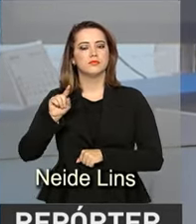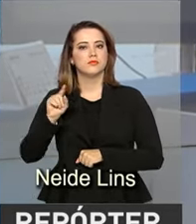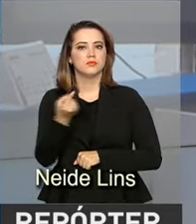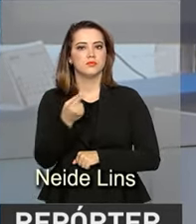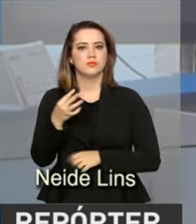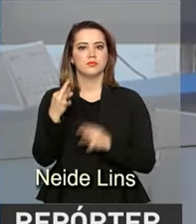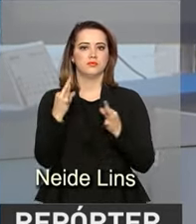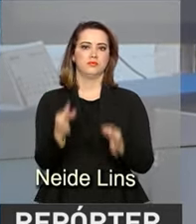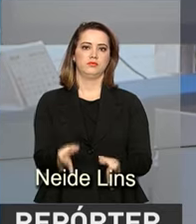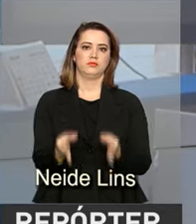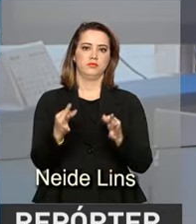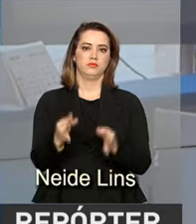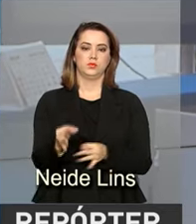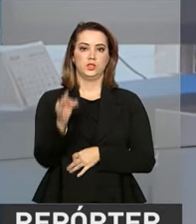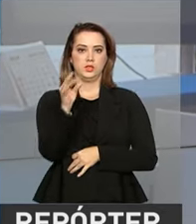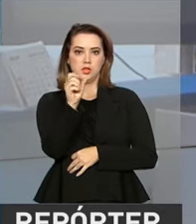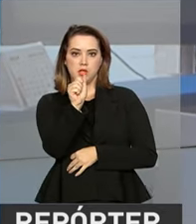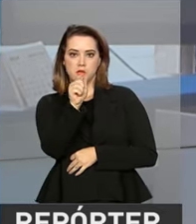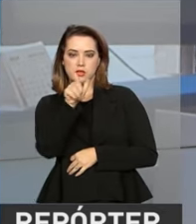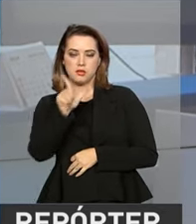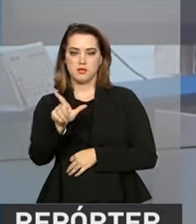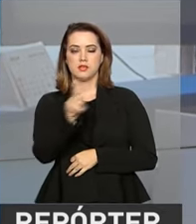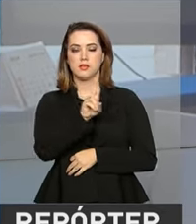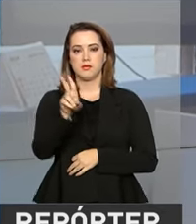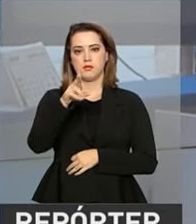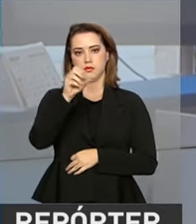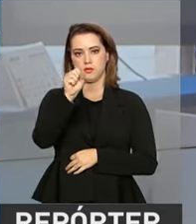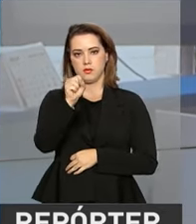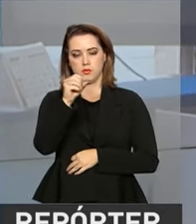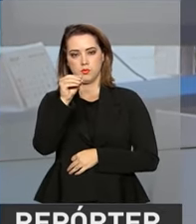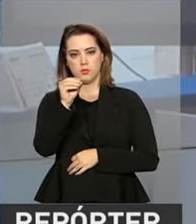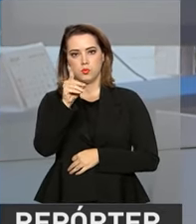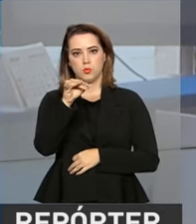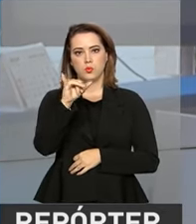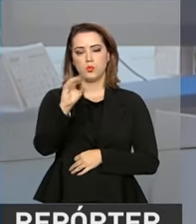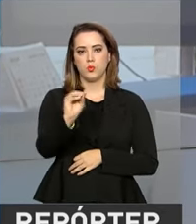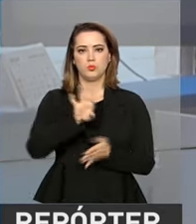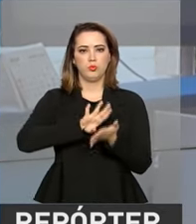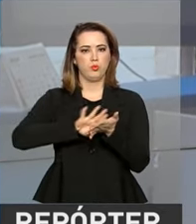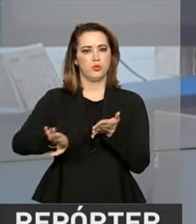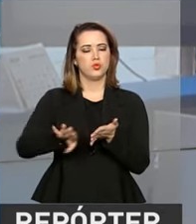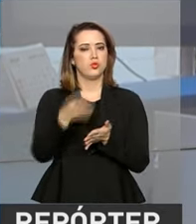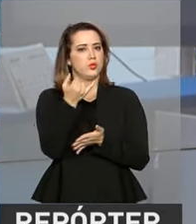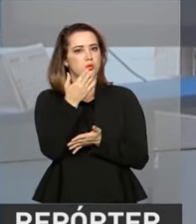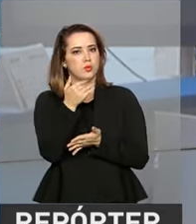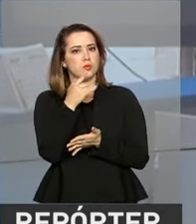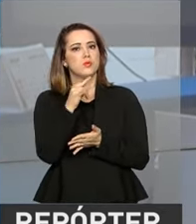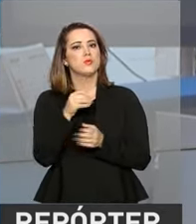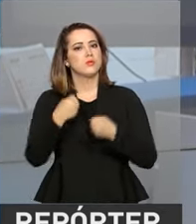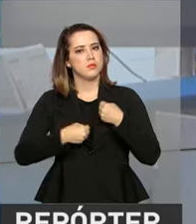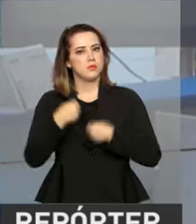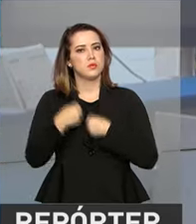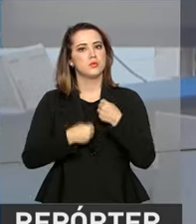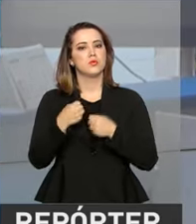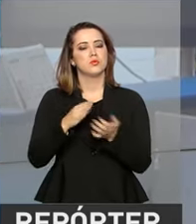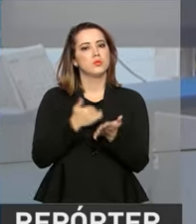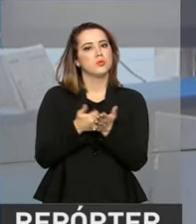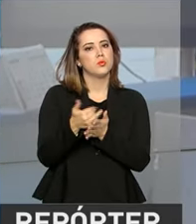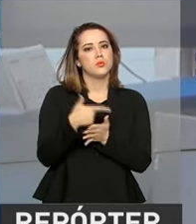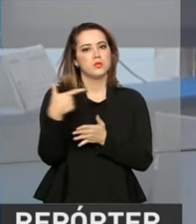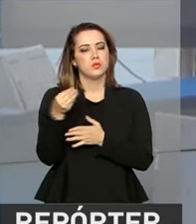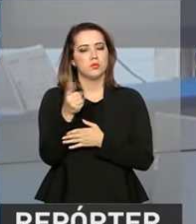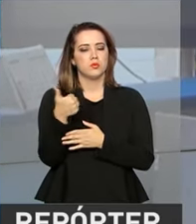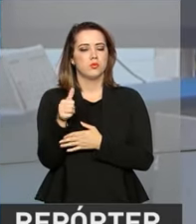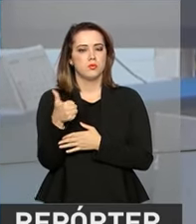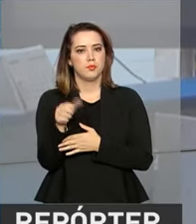sódio foram retiradas dos alimentos industrializados desde 2011. O número foi divulgado hoje pelo Ministério